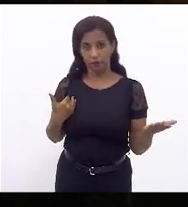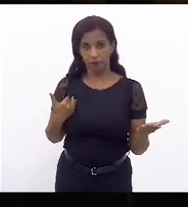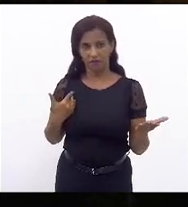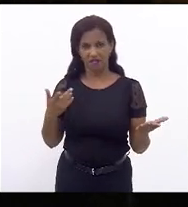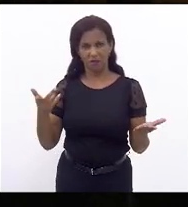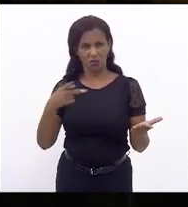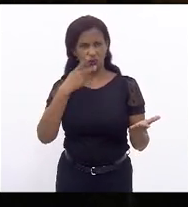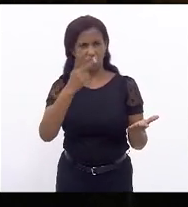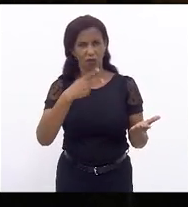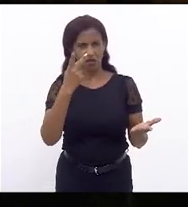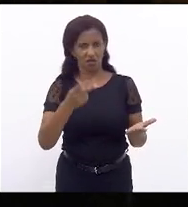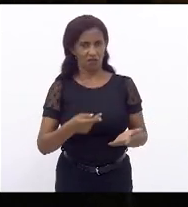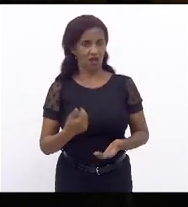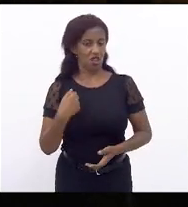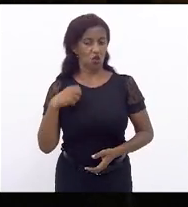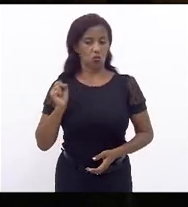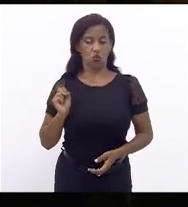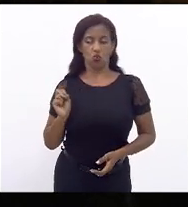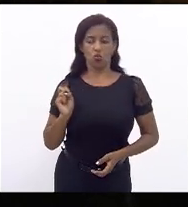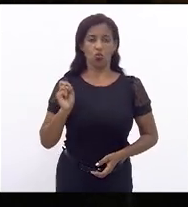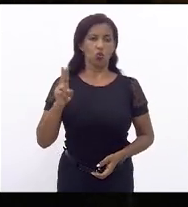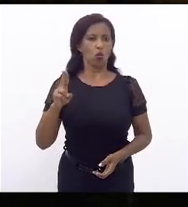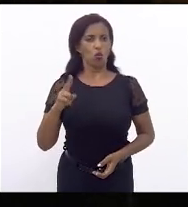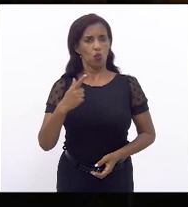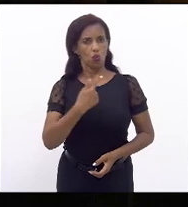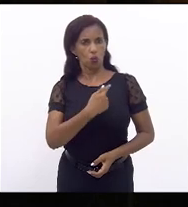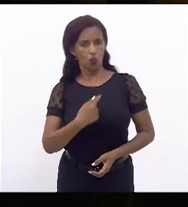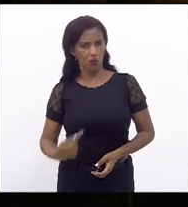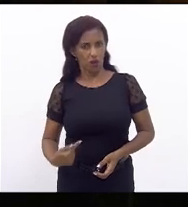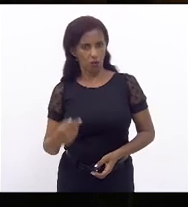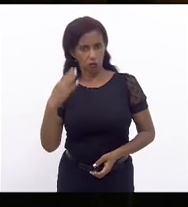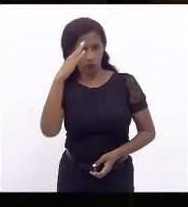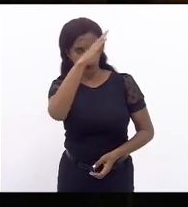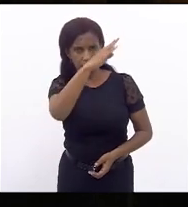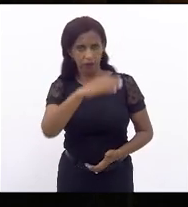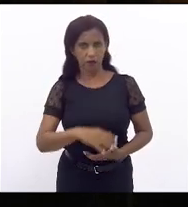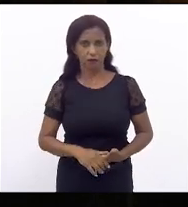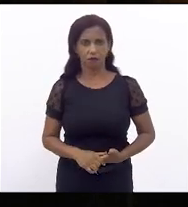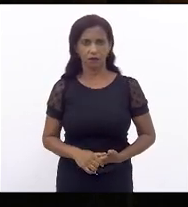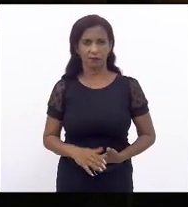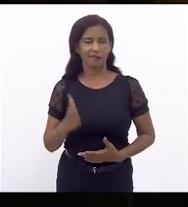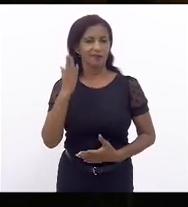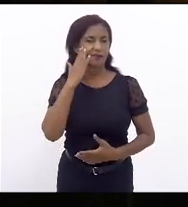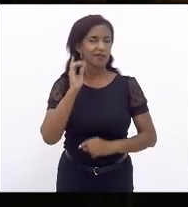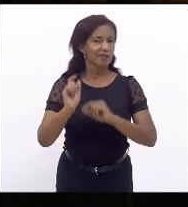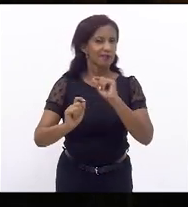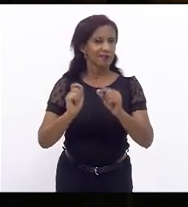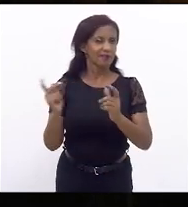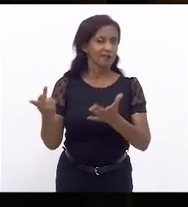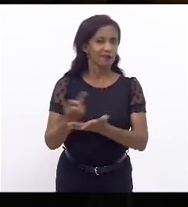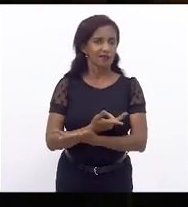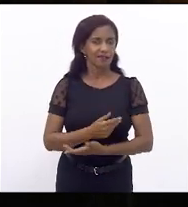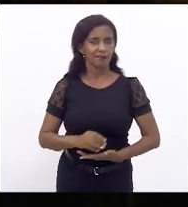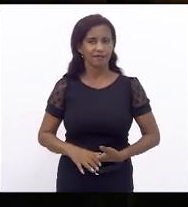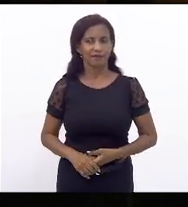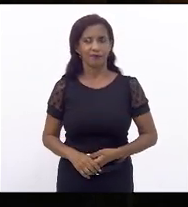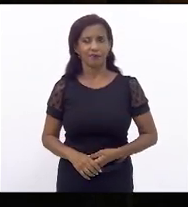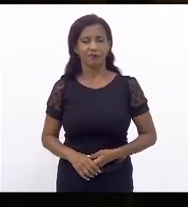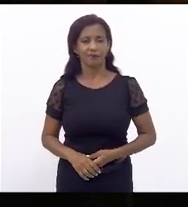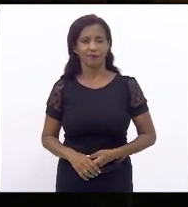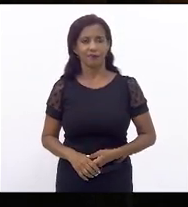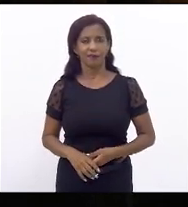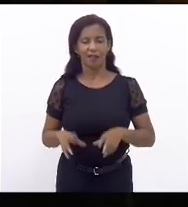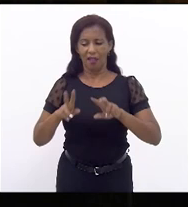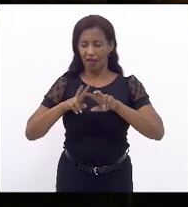essa fala que eu sou o governador do presidente, sabe o que isso acontece? A